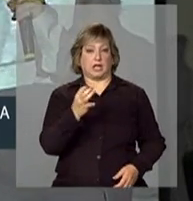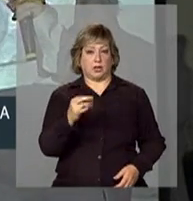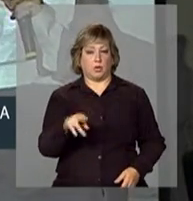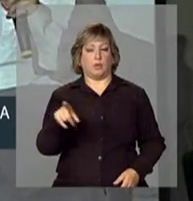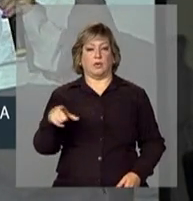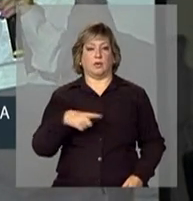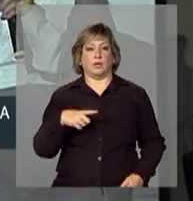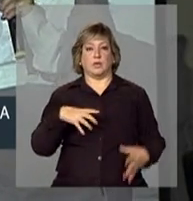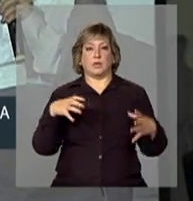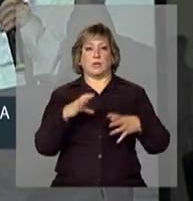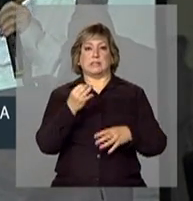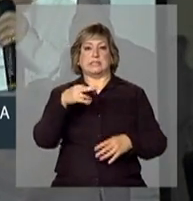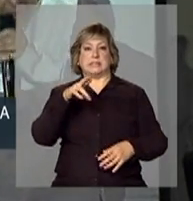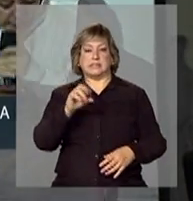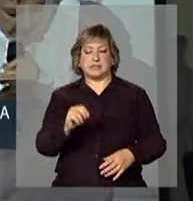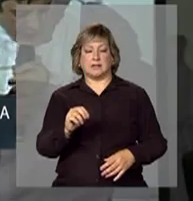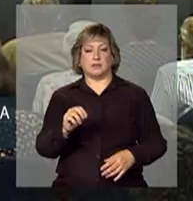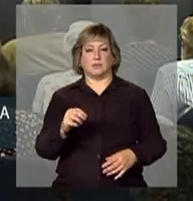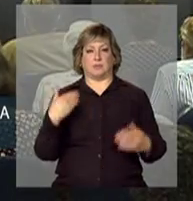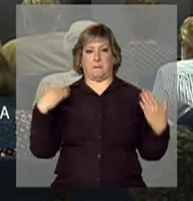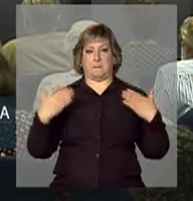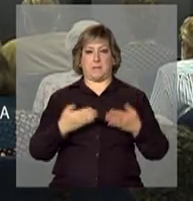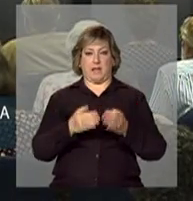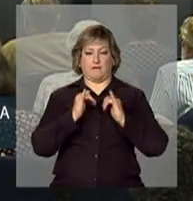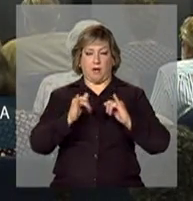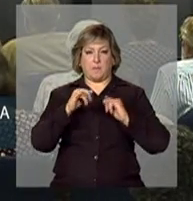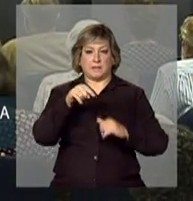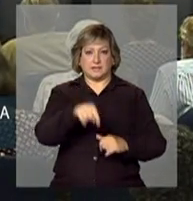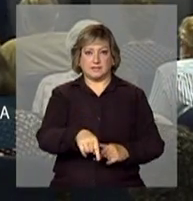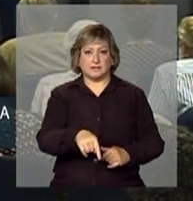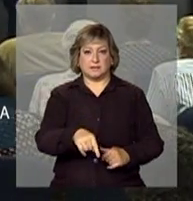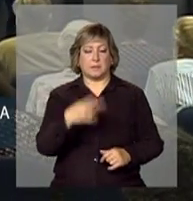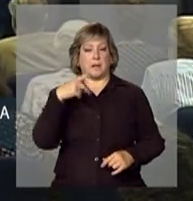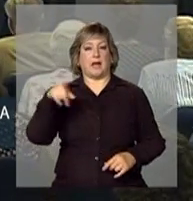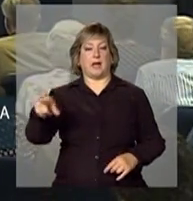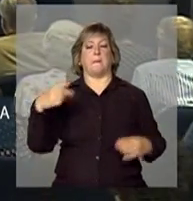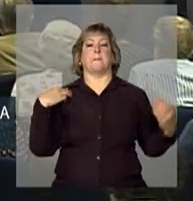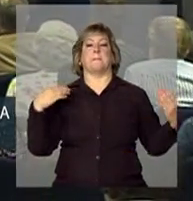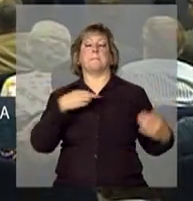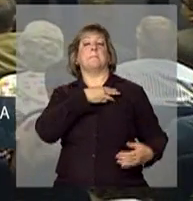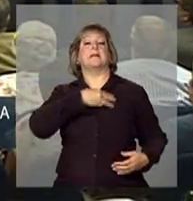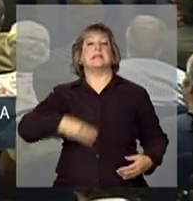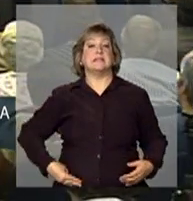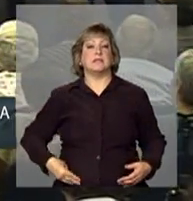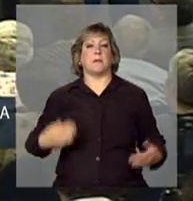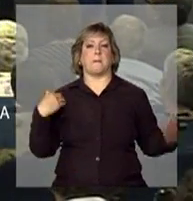rosto, no cabeçalho, para o ministro da Marinha.